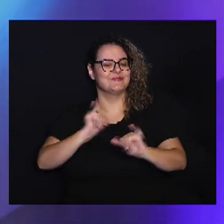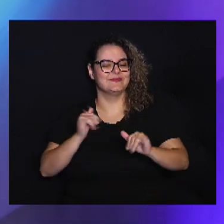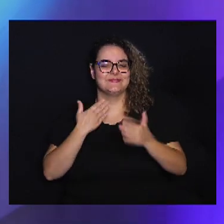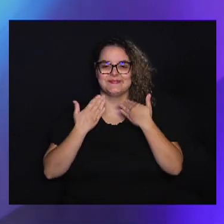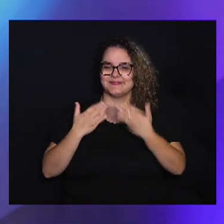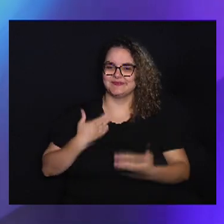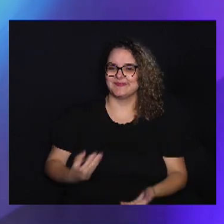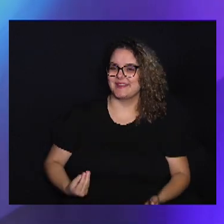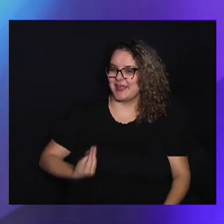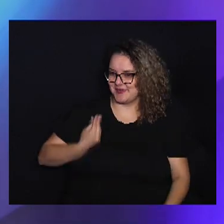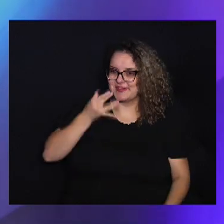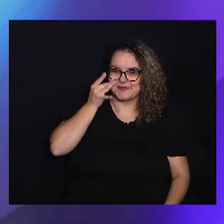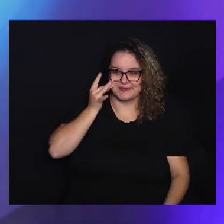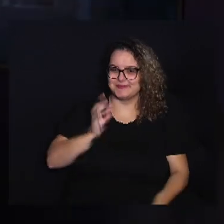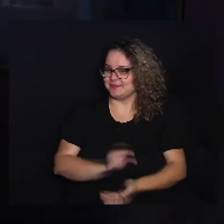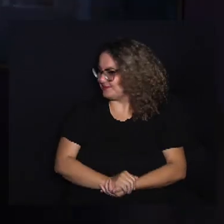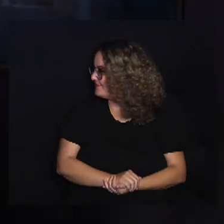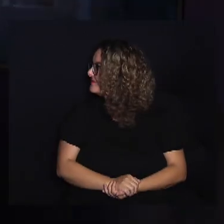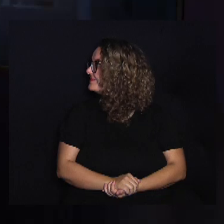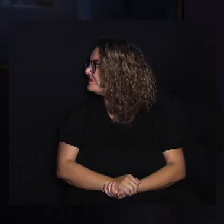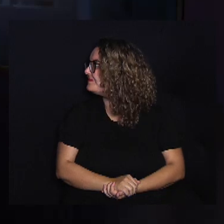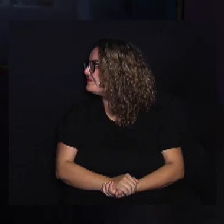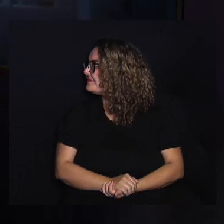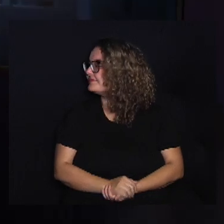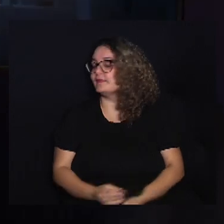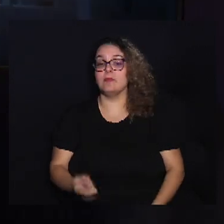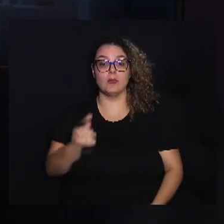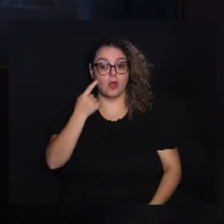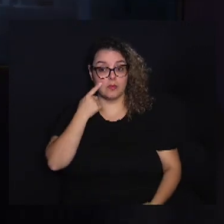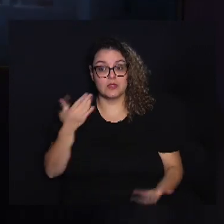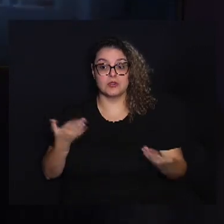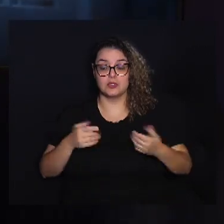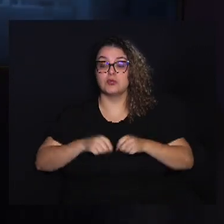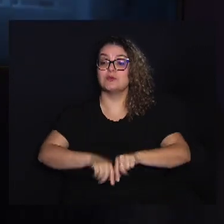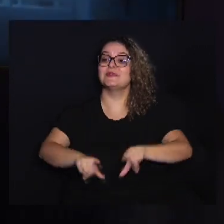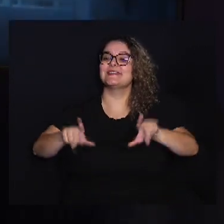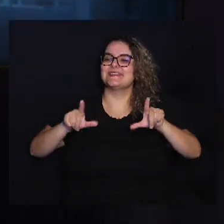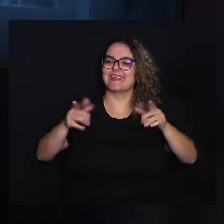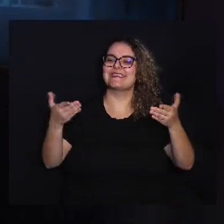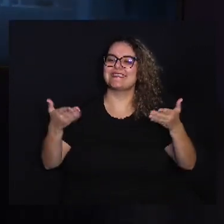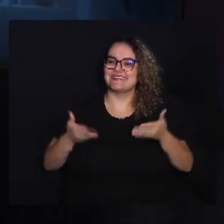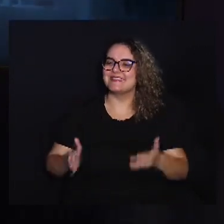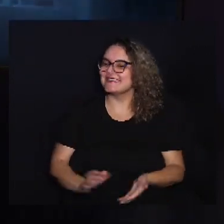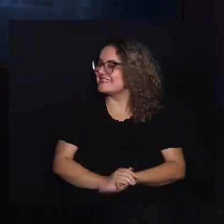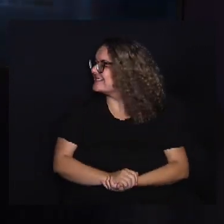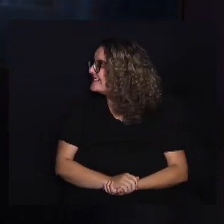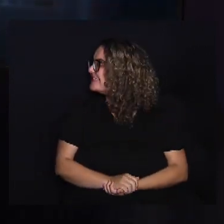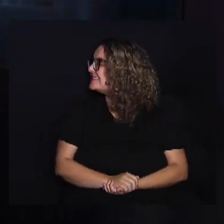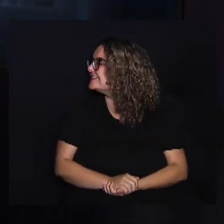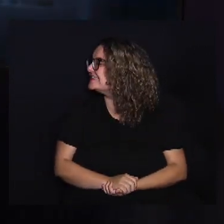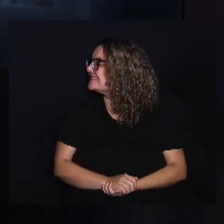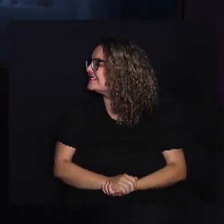gente conversa ao vivo. Confira a partir de agora os destaques de hoje.